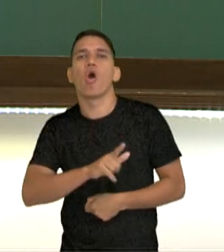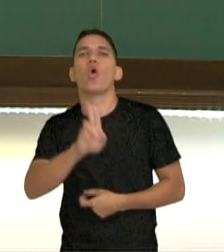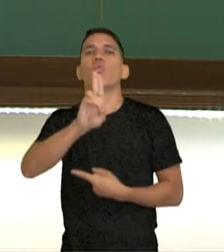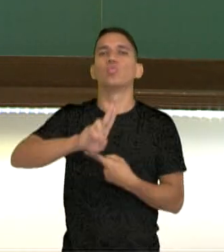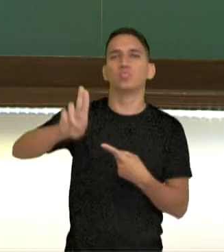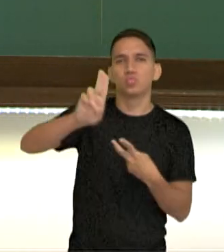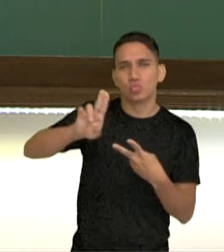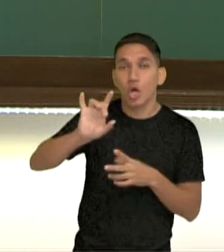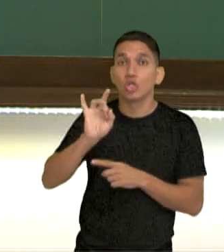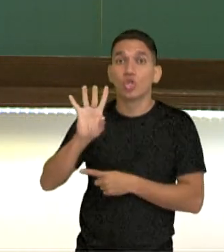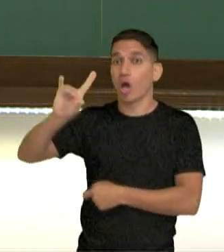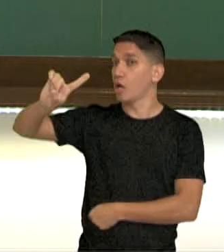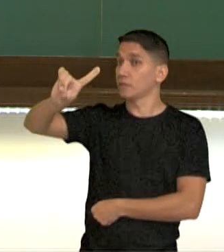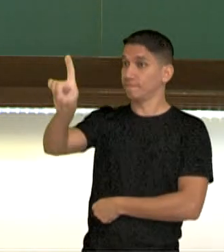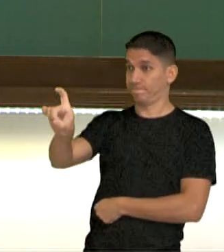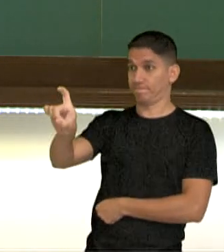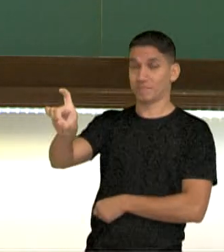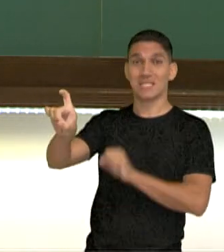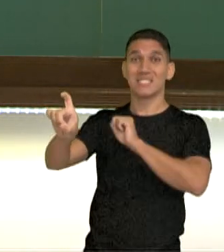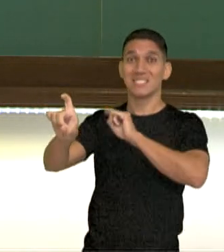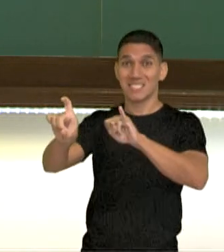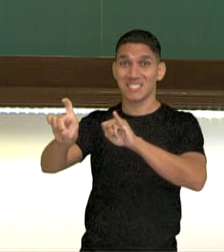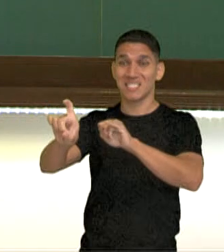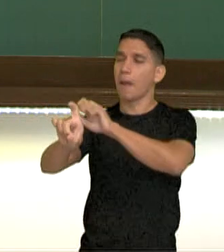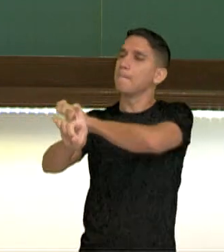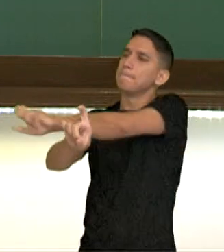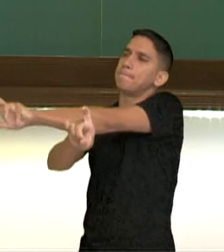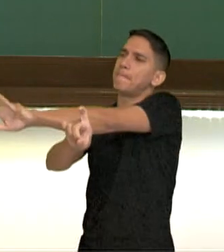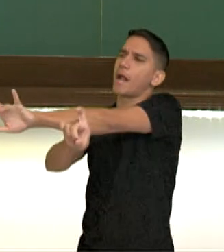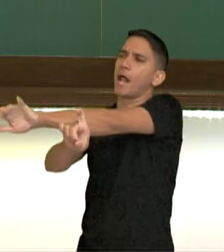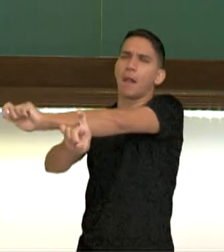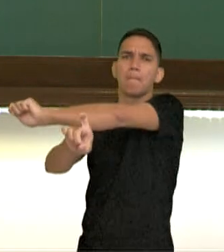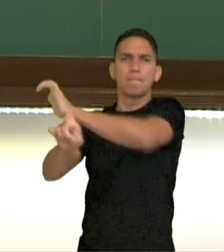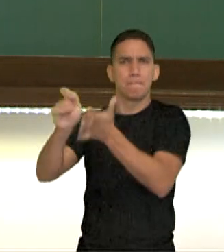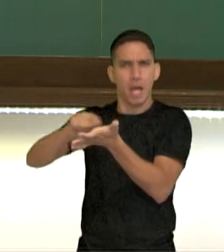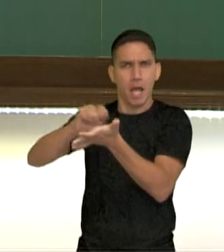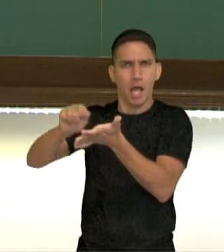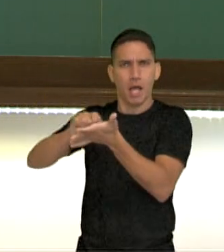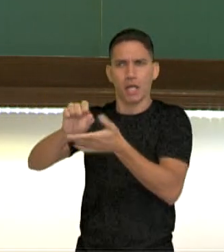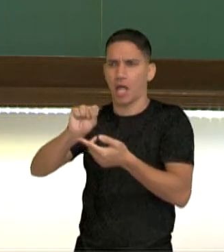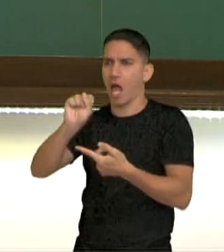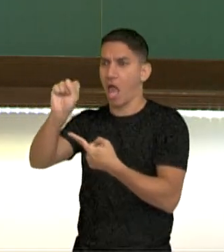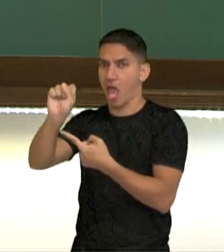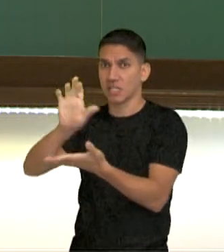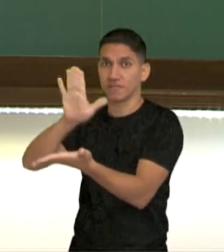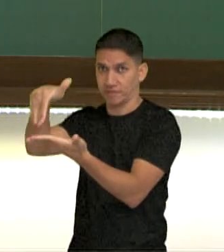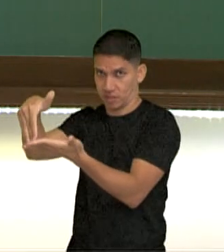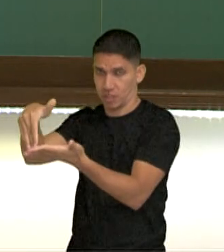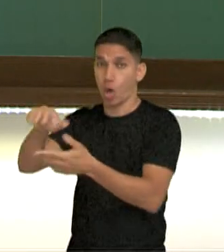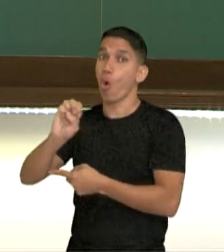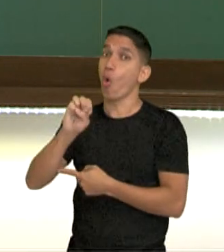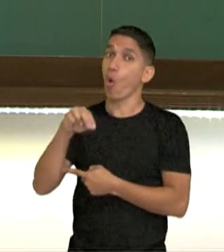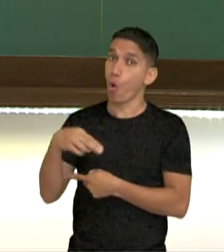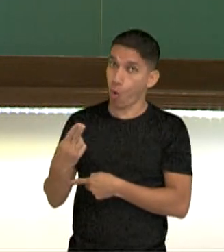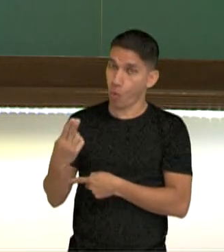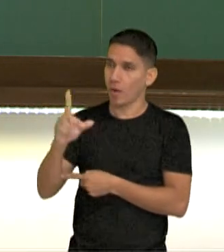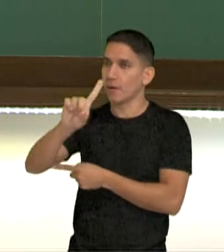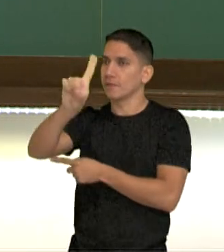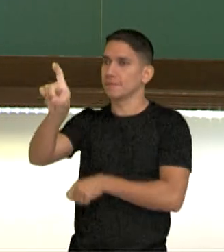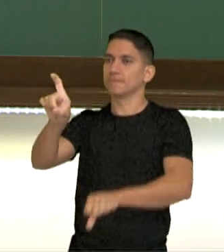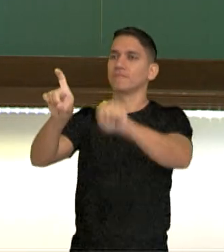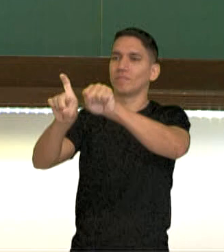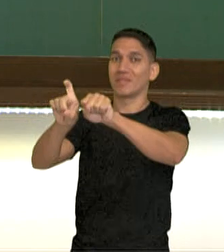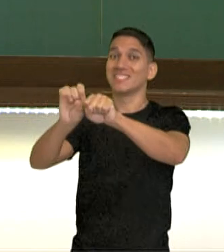utilizar só o apóstrofo quando a palavrinha terminar em S, ou então o apóstrofo e S quando a palavrinha